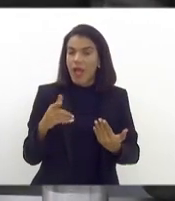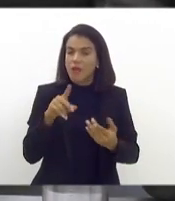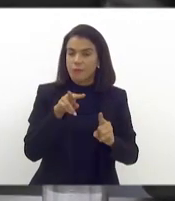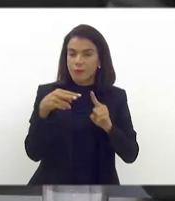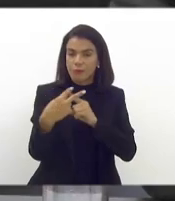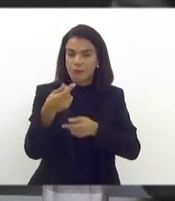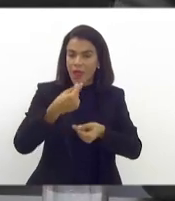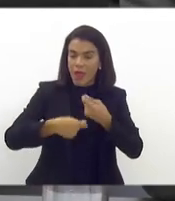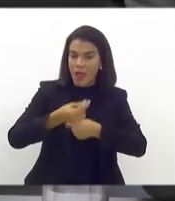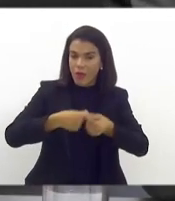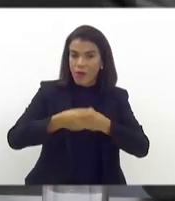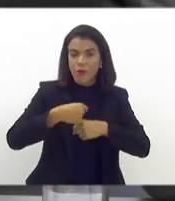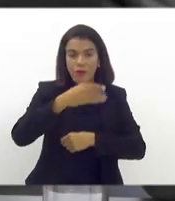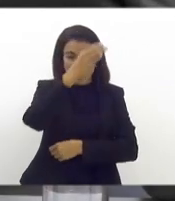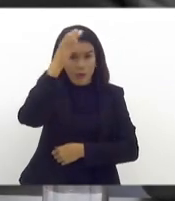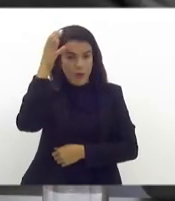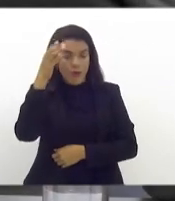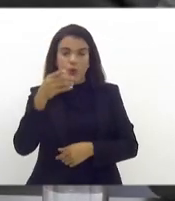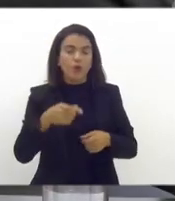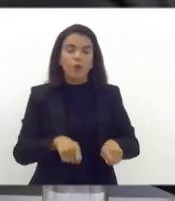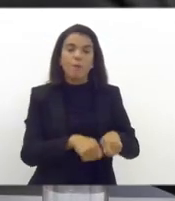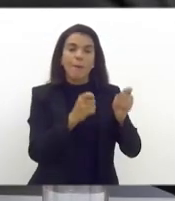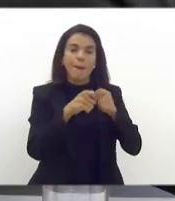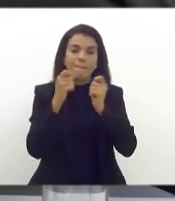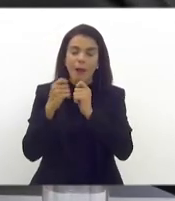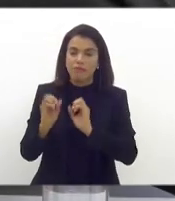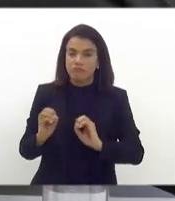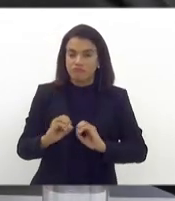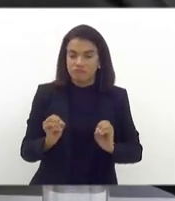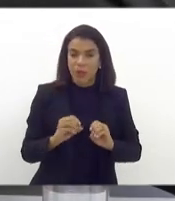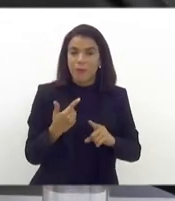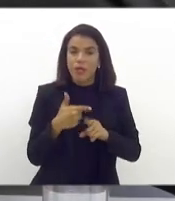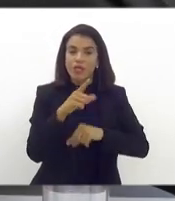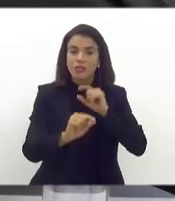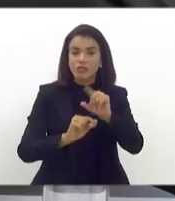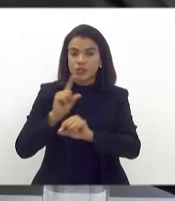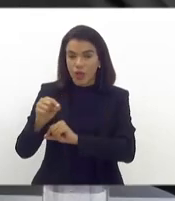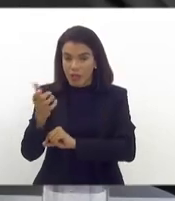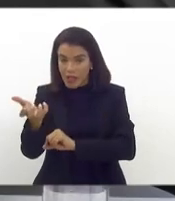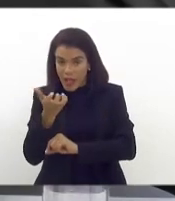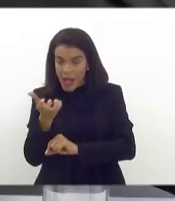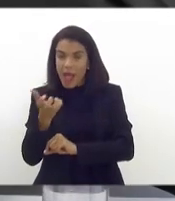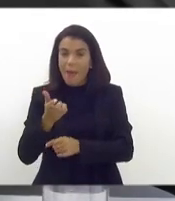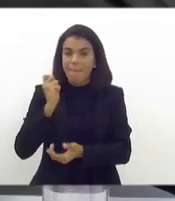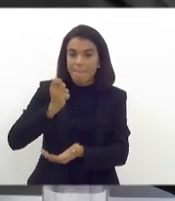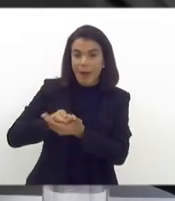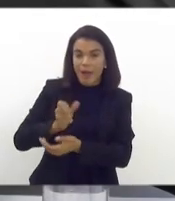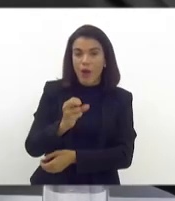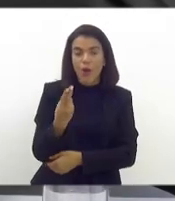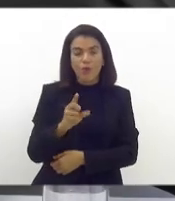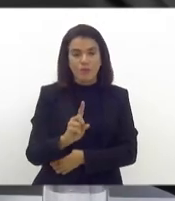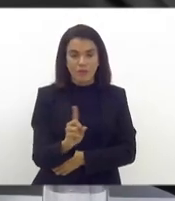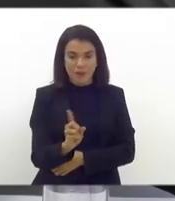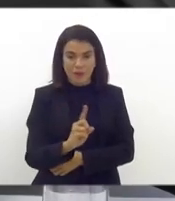vista econômico, o consumidor não sai prejudicado, pelo contrário, porque ele passa a escolher se vai querer ter essa despesa ou não. E